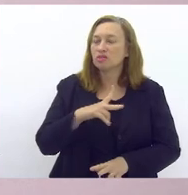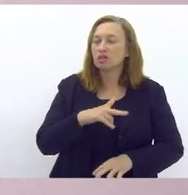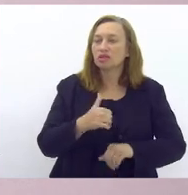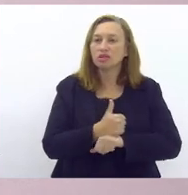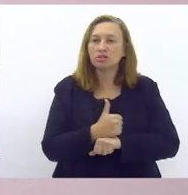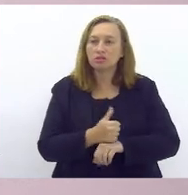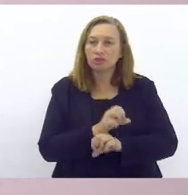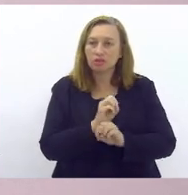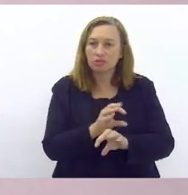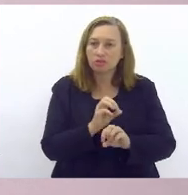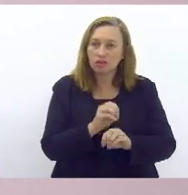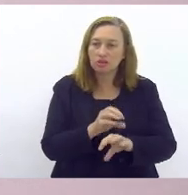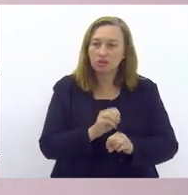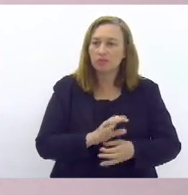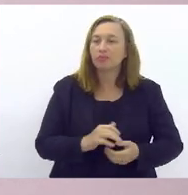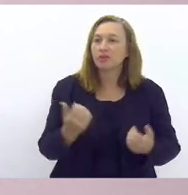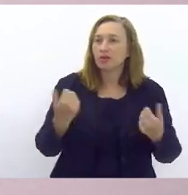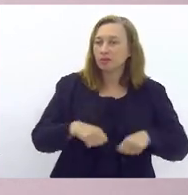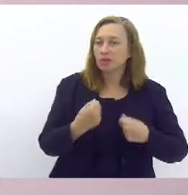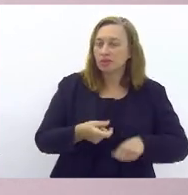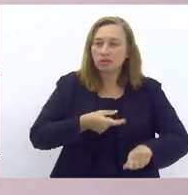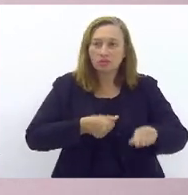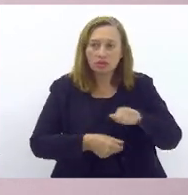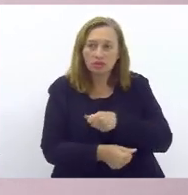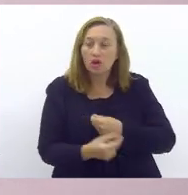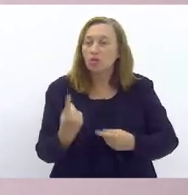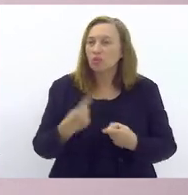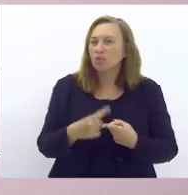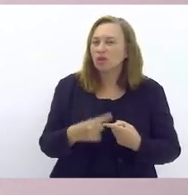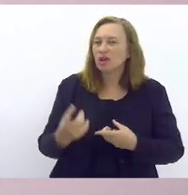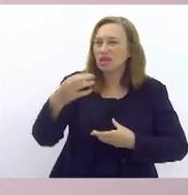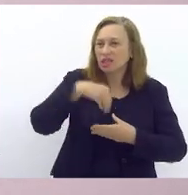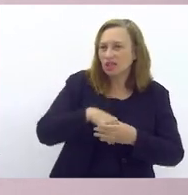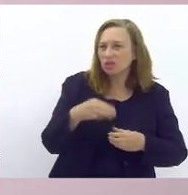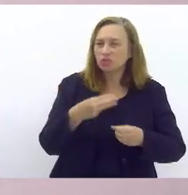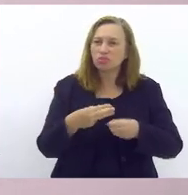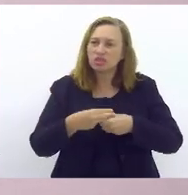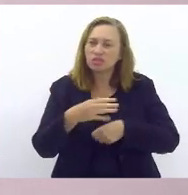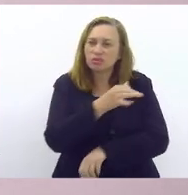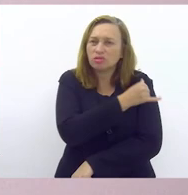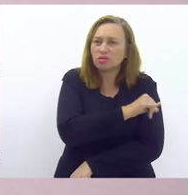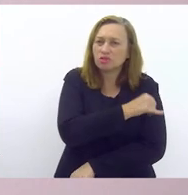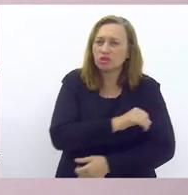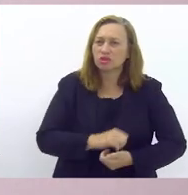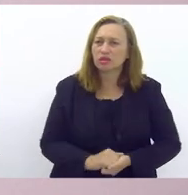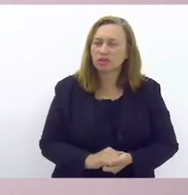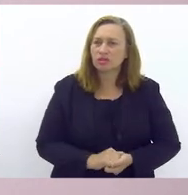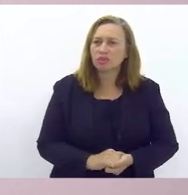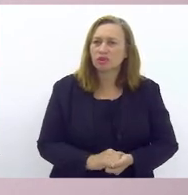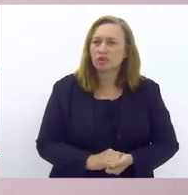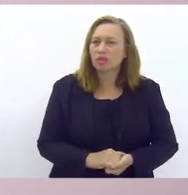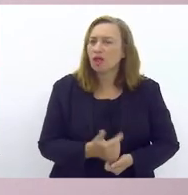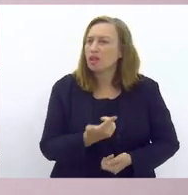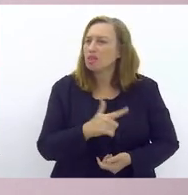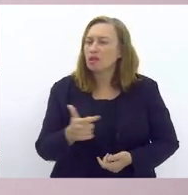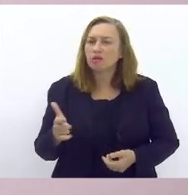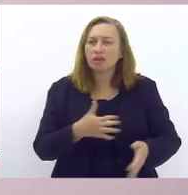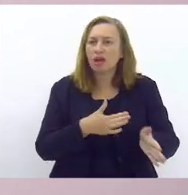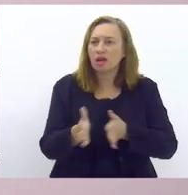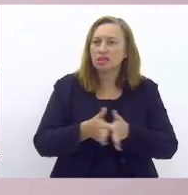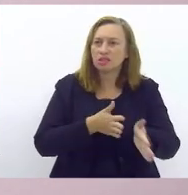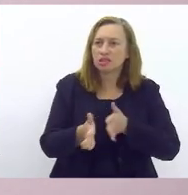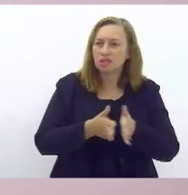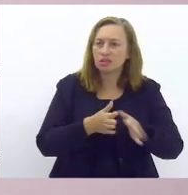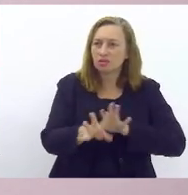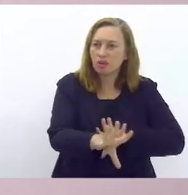educação. Nós precisamos de investimento porque a gente, dentro do município do Rio de Janeiro, a gente não tem acesso a